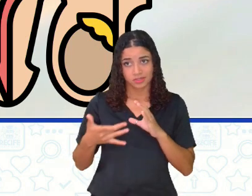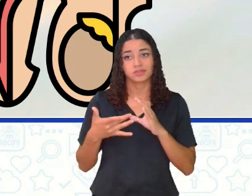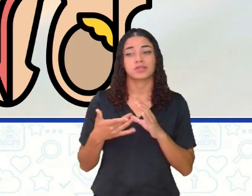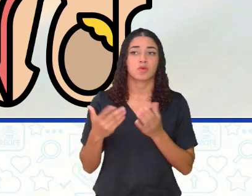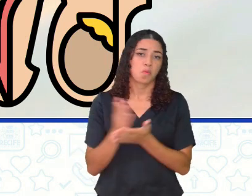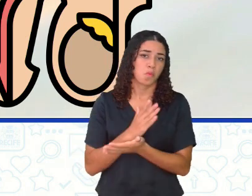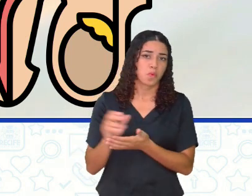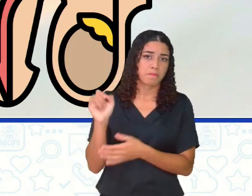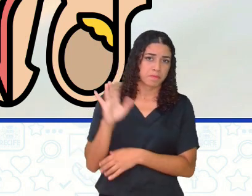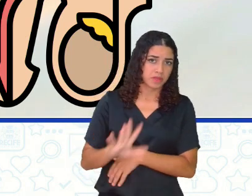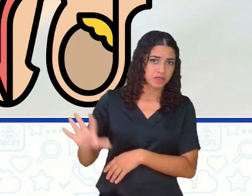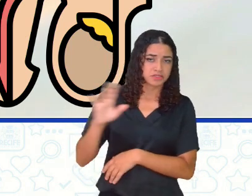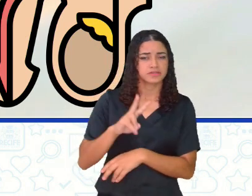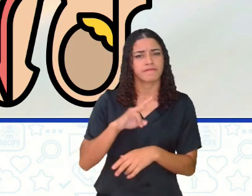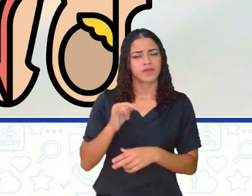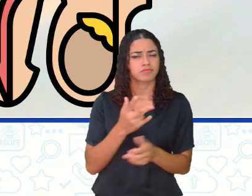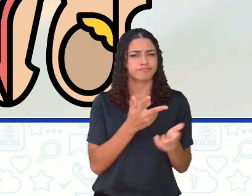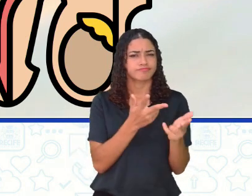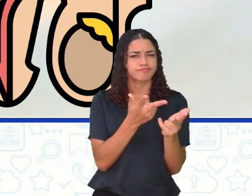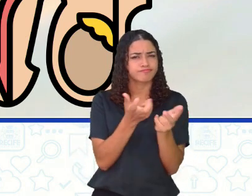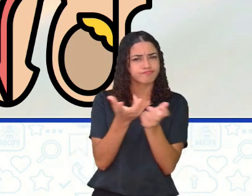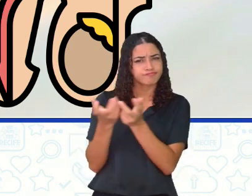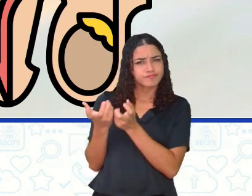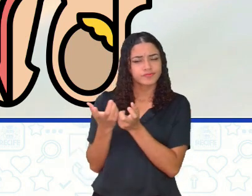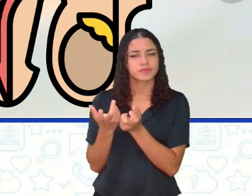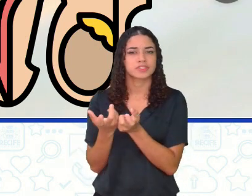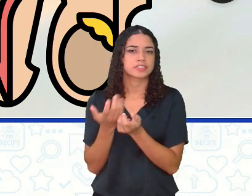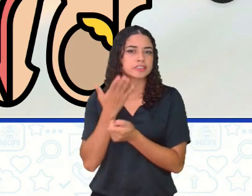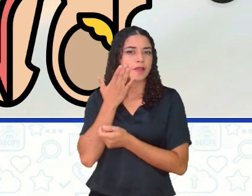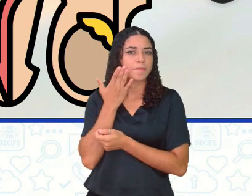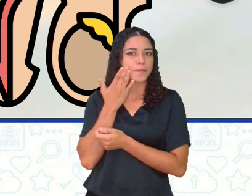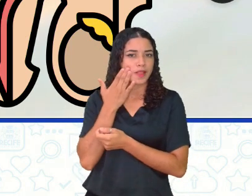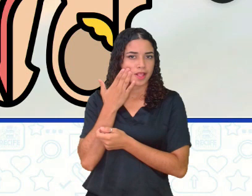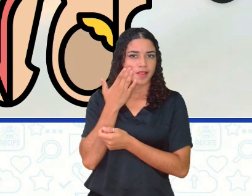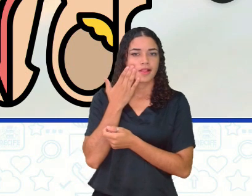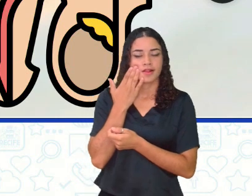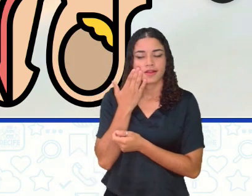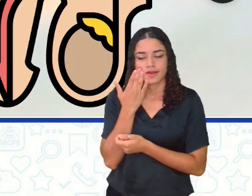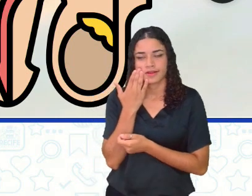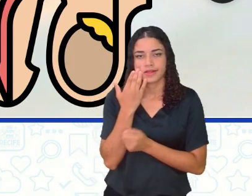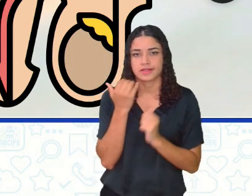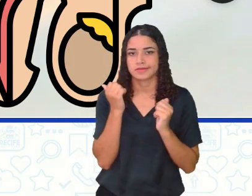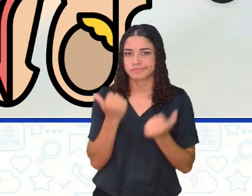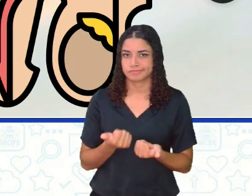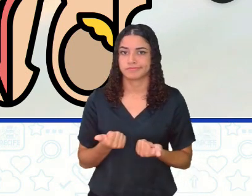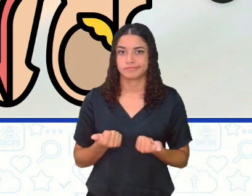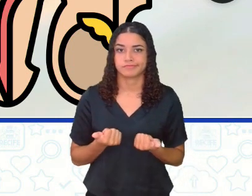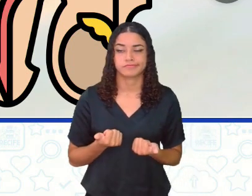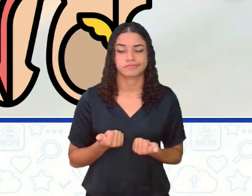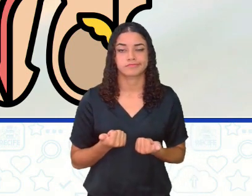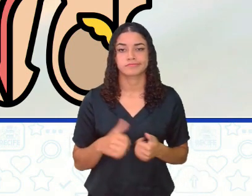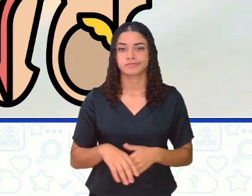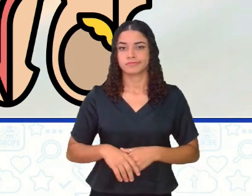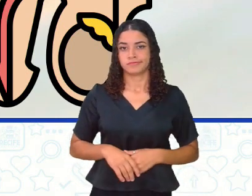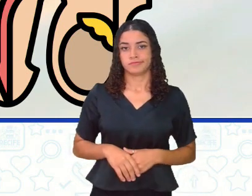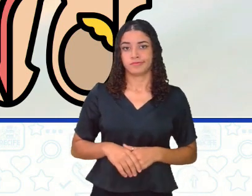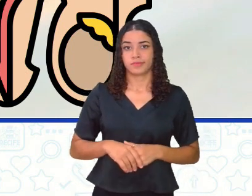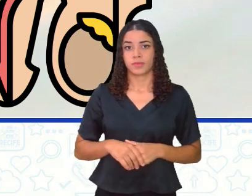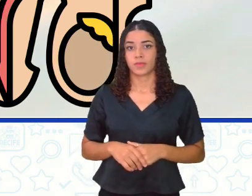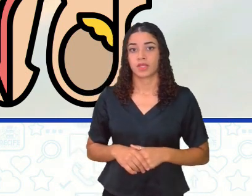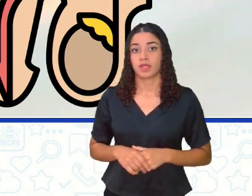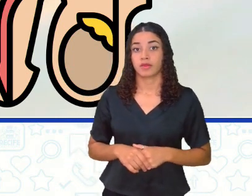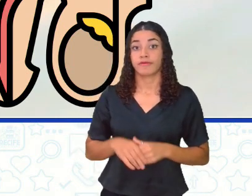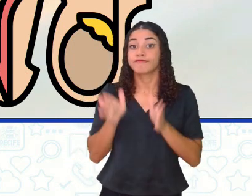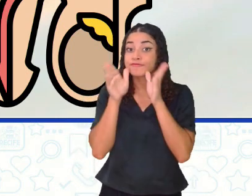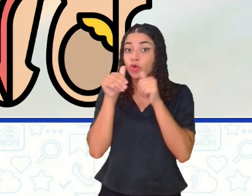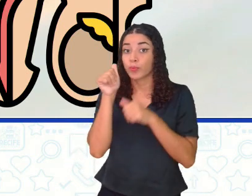algumas imagens que a gente vai poder, vocês vão poder se identificar em relação aí, no caso, na questão aí das meninas. Agora nós